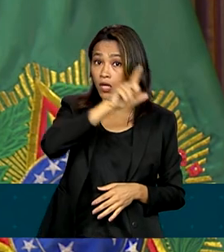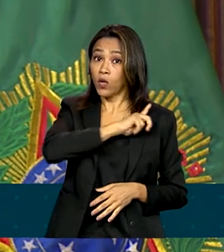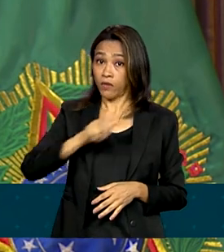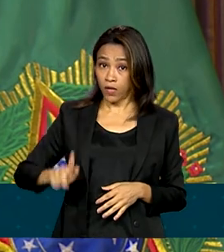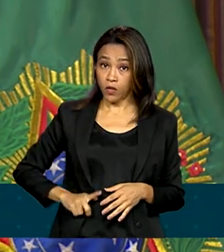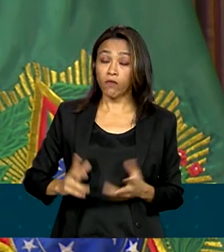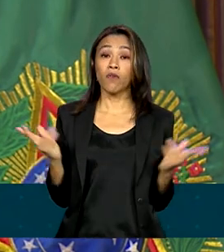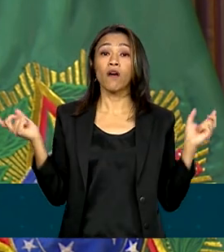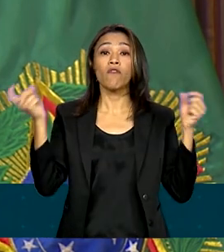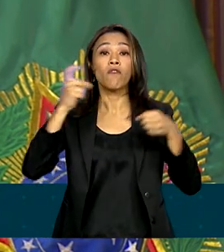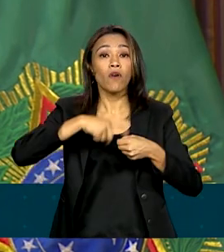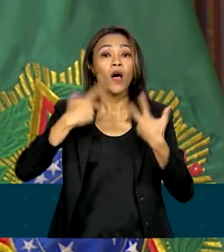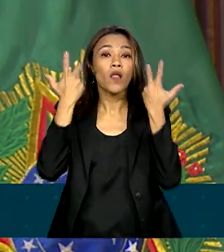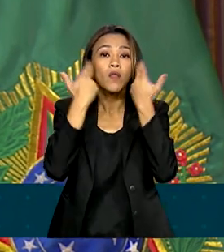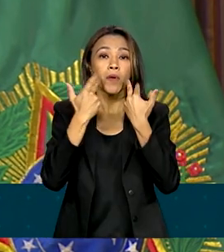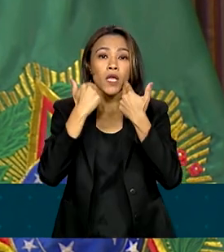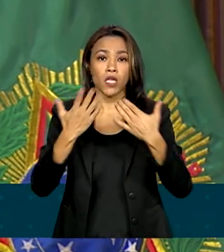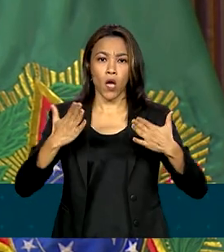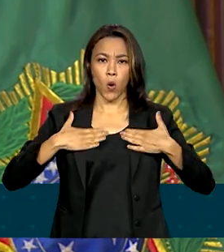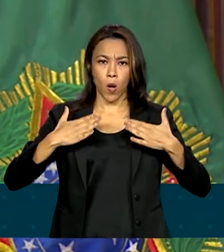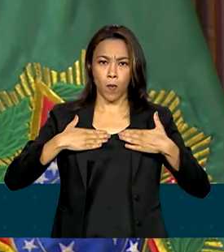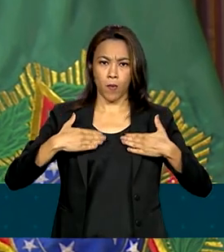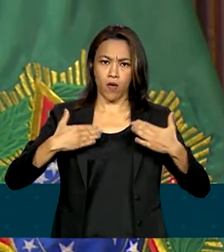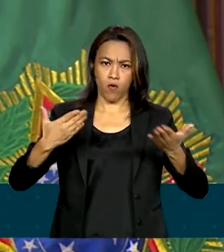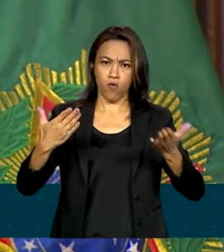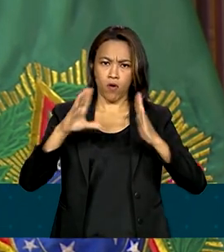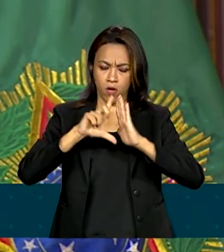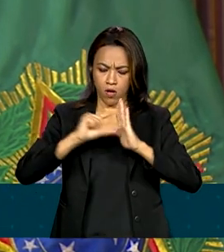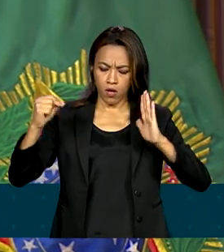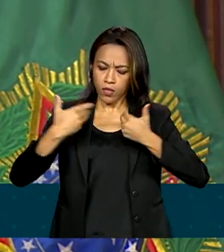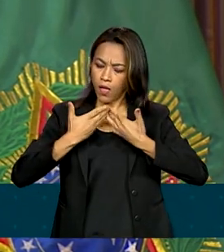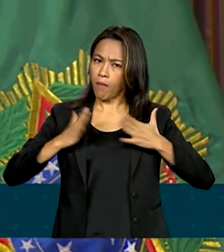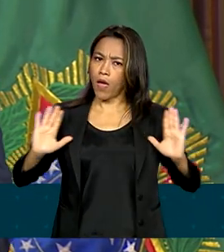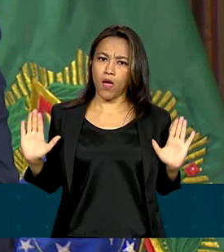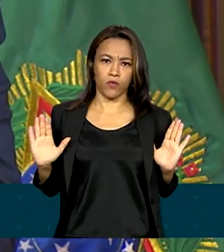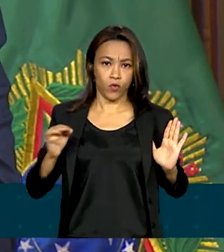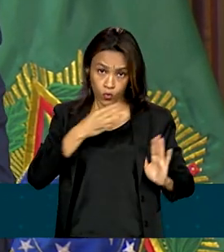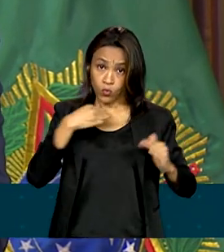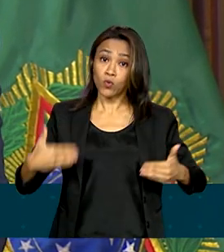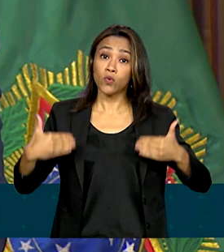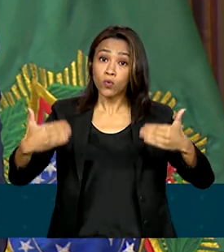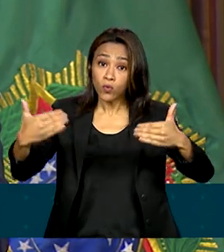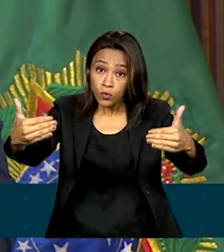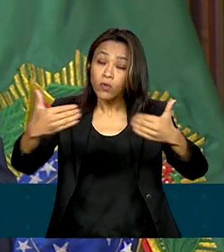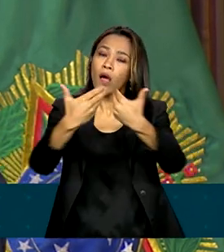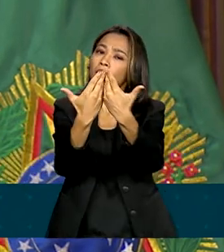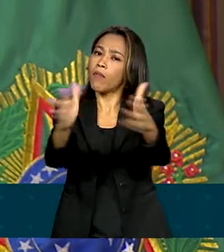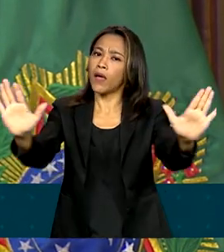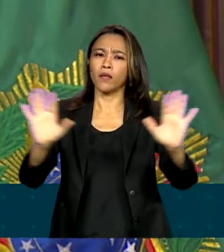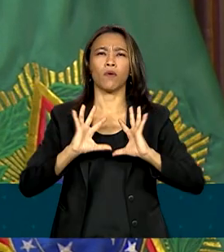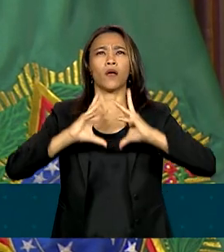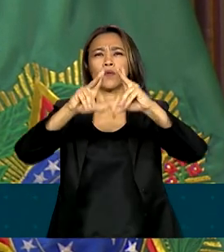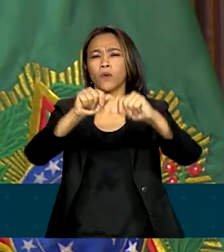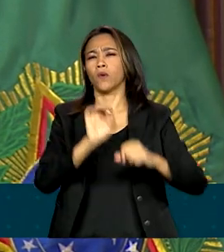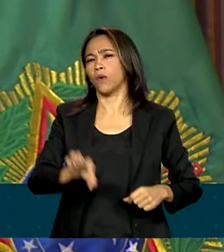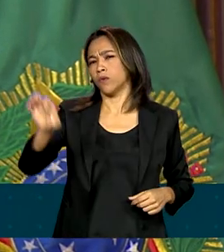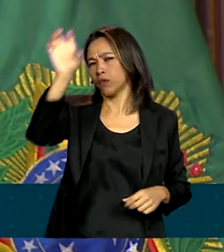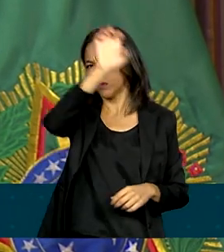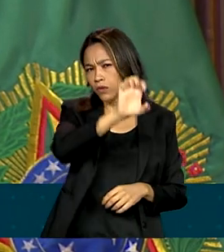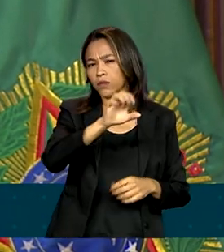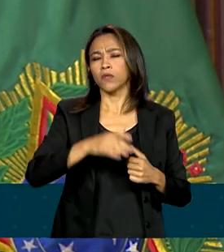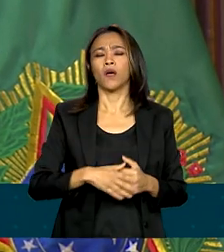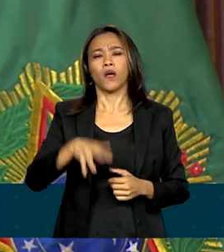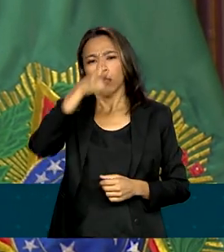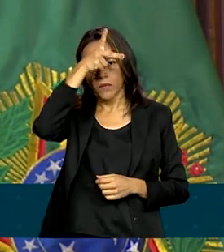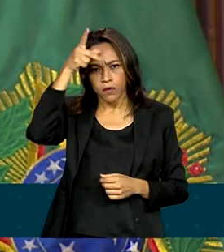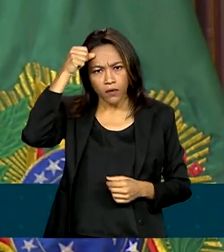normalidade. O meu gabinete, o gabinete dos ministros, estarão abertos a todos os governadores, a todos os prefeitos. Nós